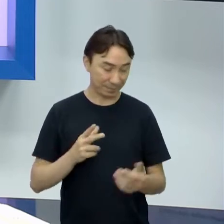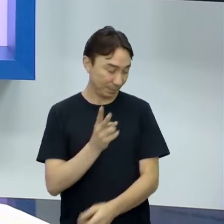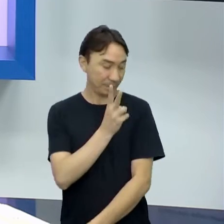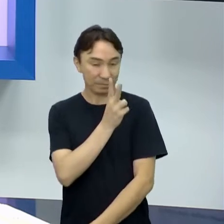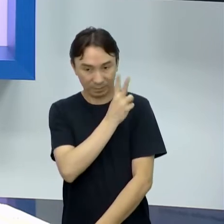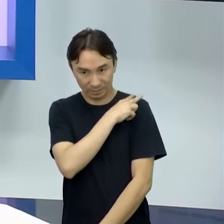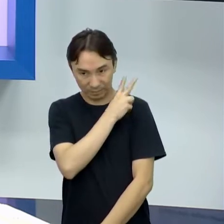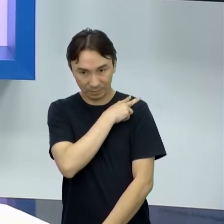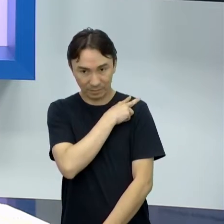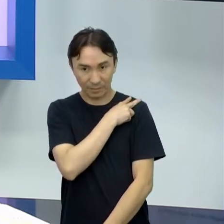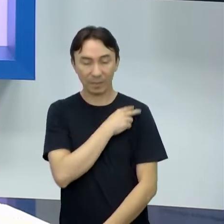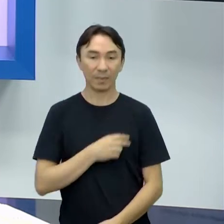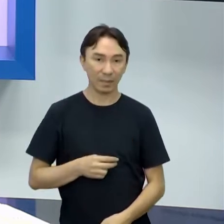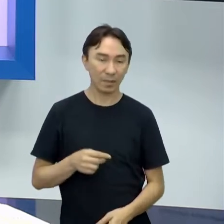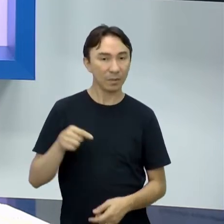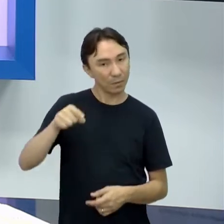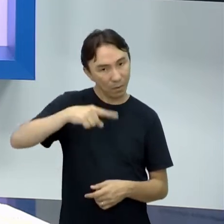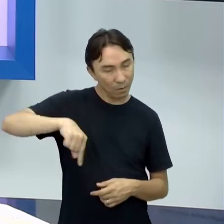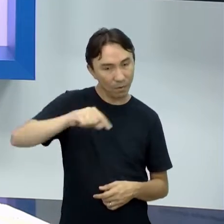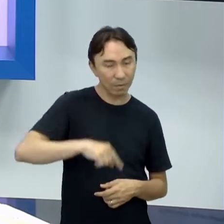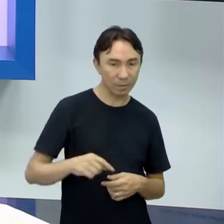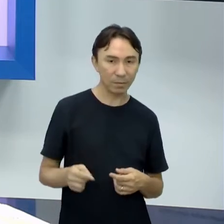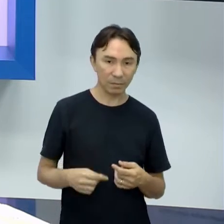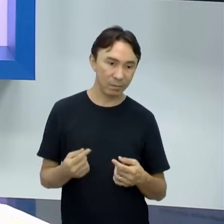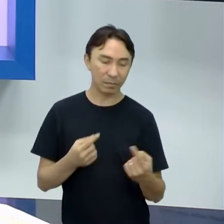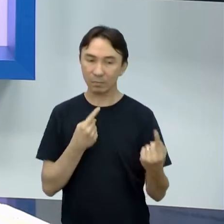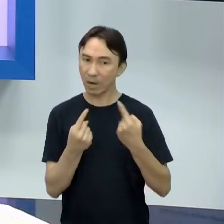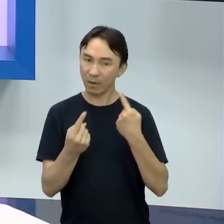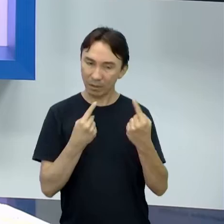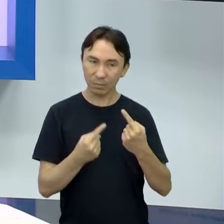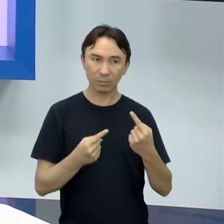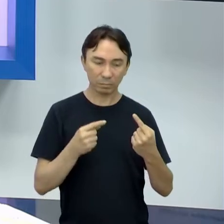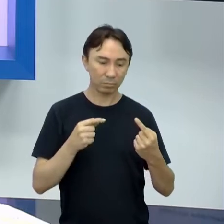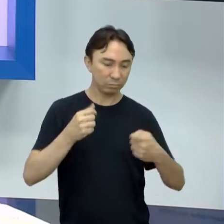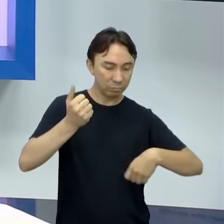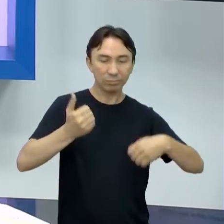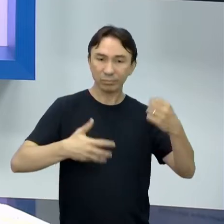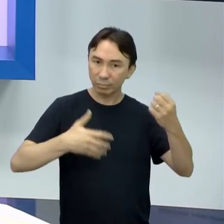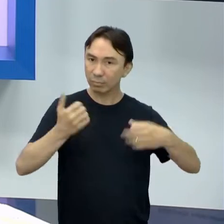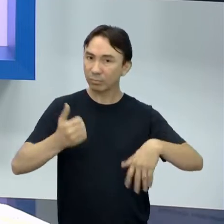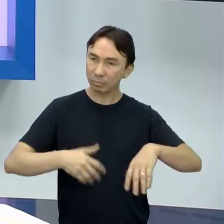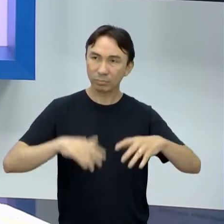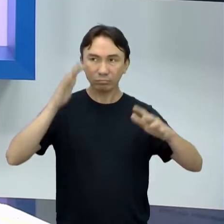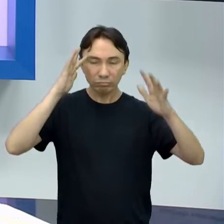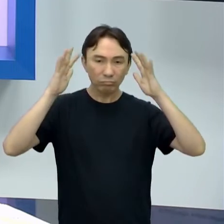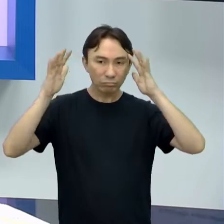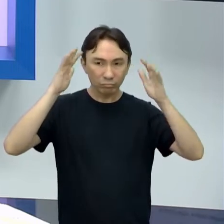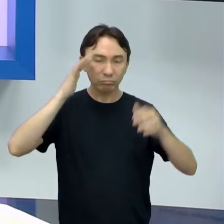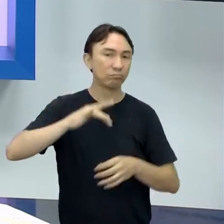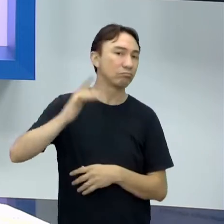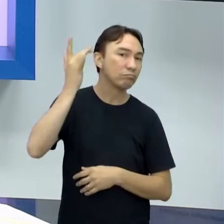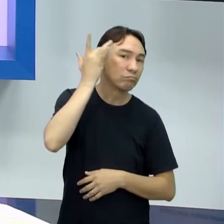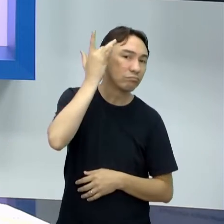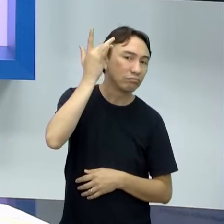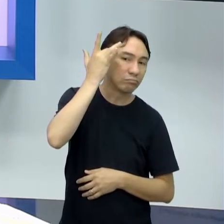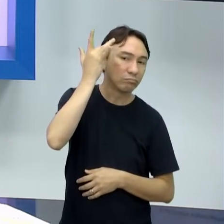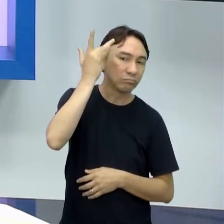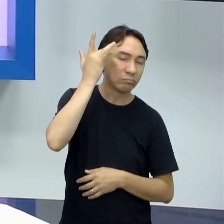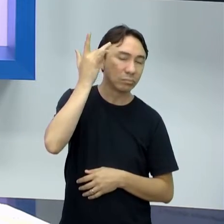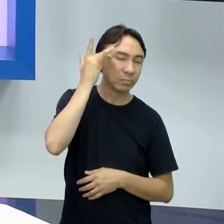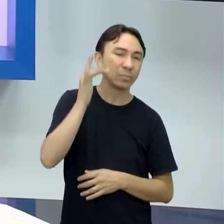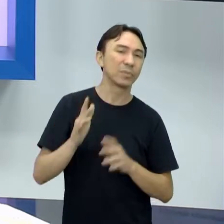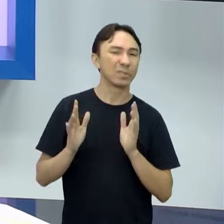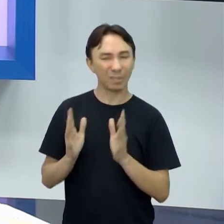nossas reflexões com um ar mais maduro, né? Nós já fizemos toda uma observação mais simples sobre